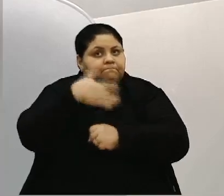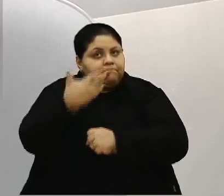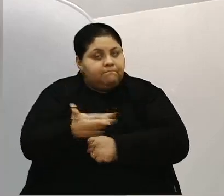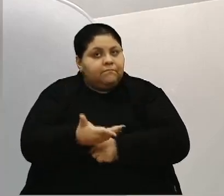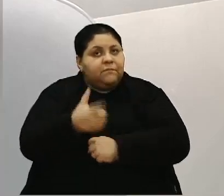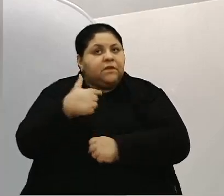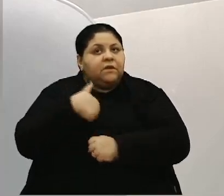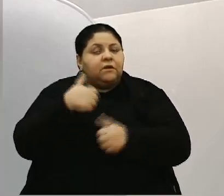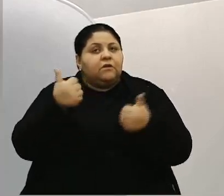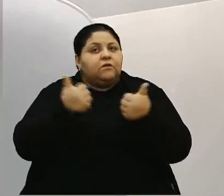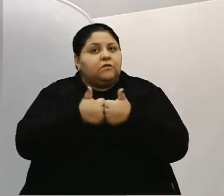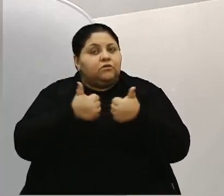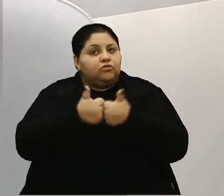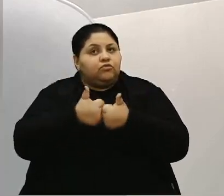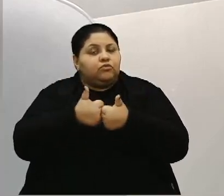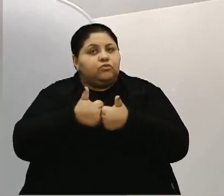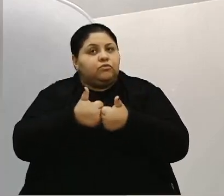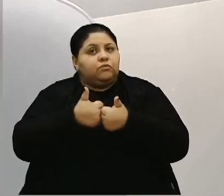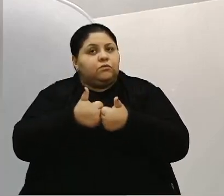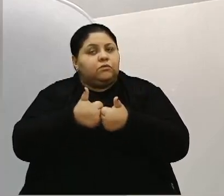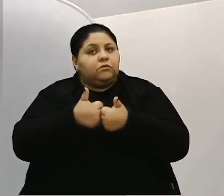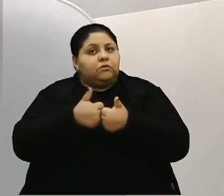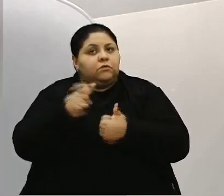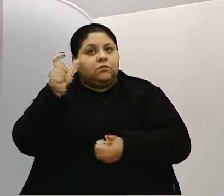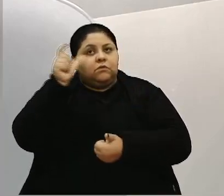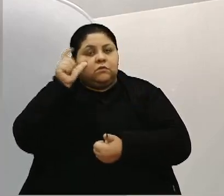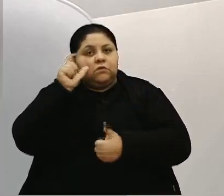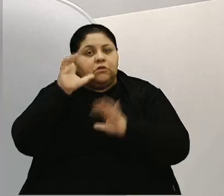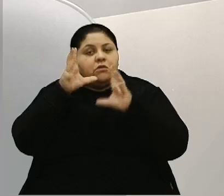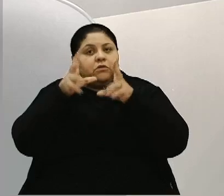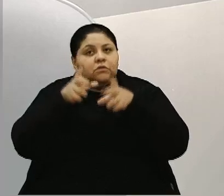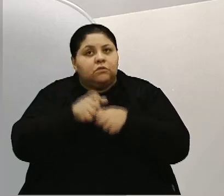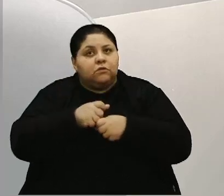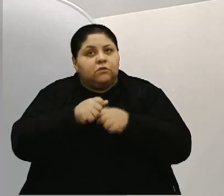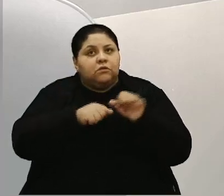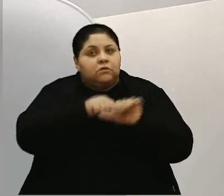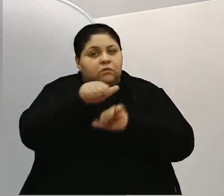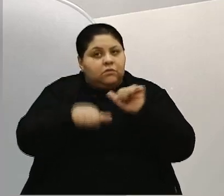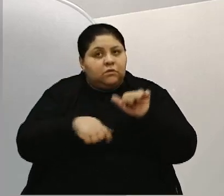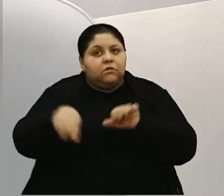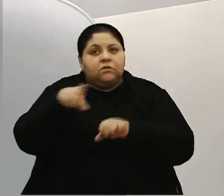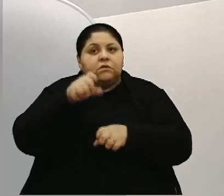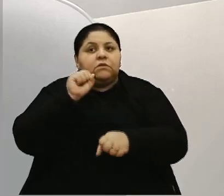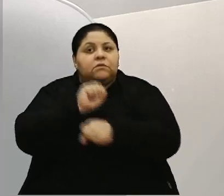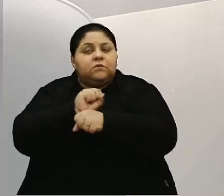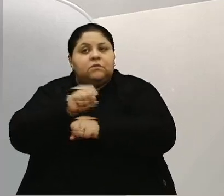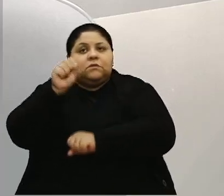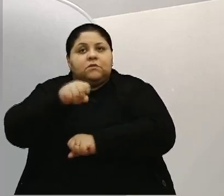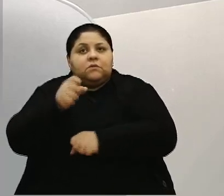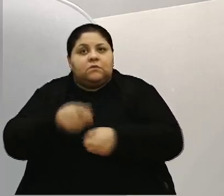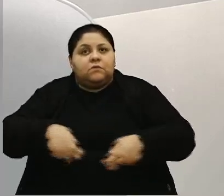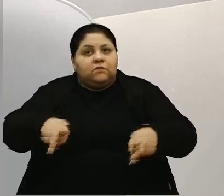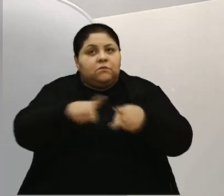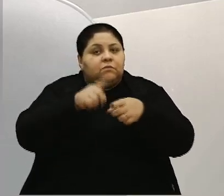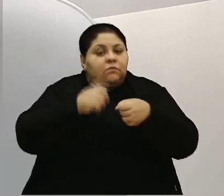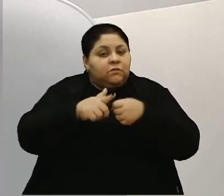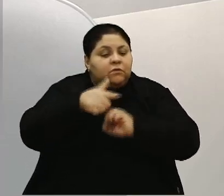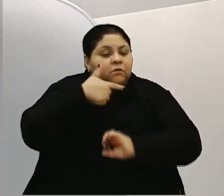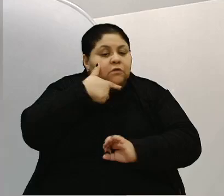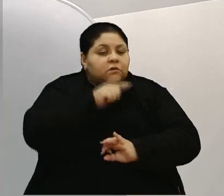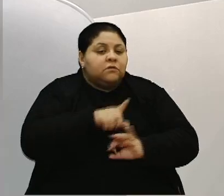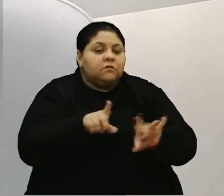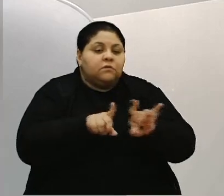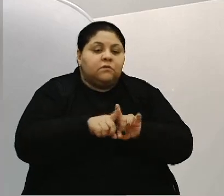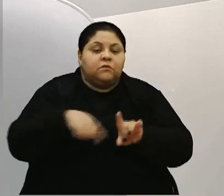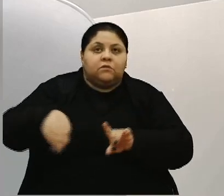quero estar ali muitas vezes para ver se todo esse cenário mudou. A gente espera que sim, que daí a população da nossa cidade ganha.